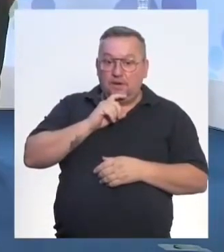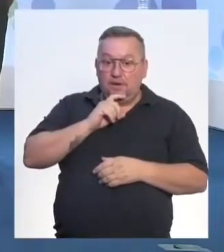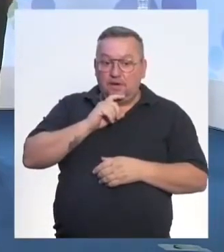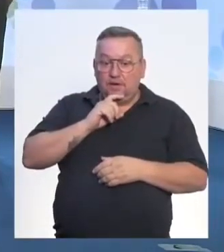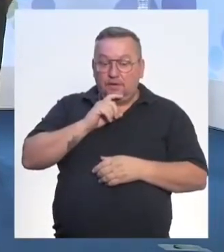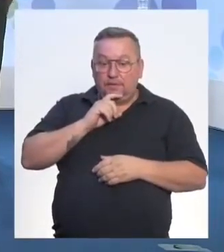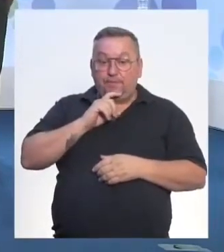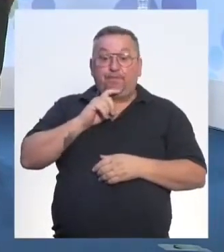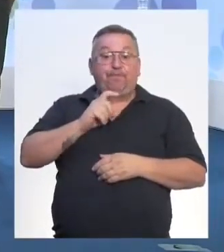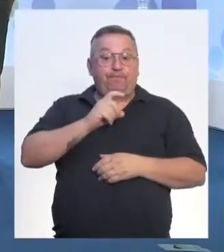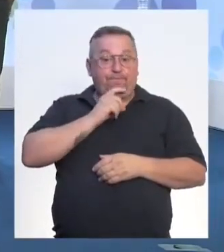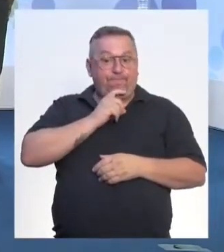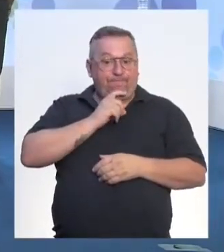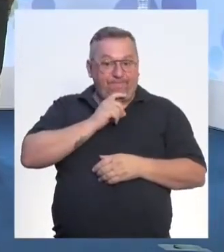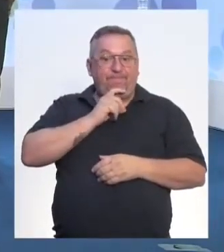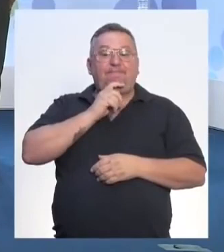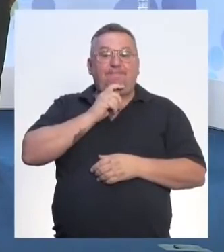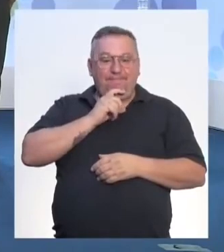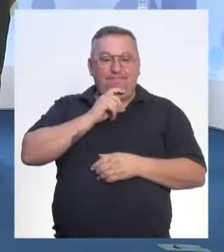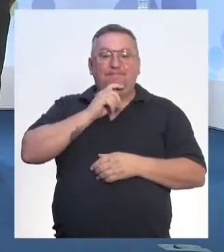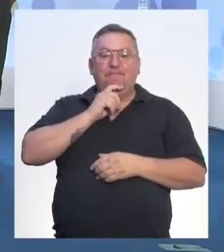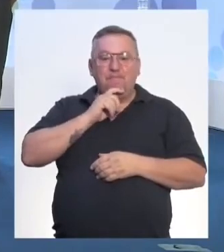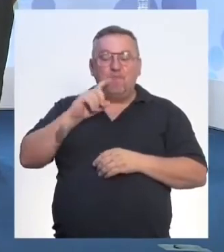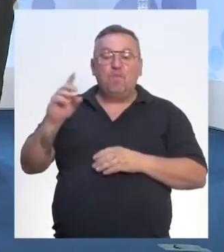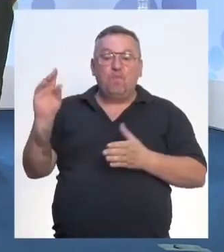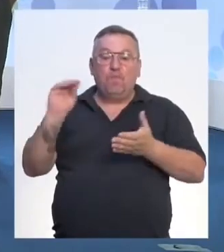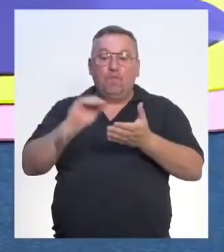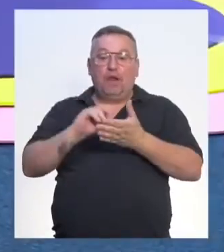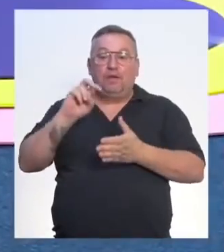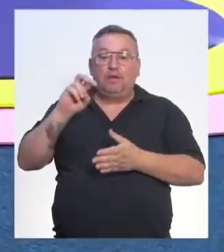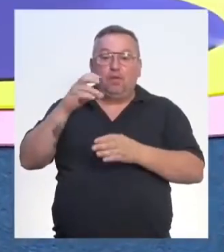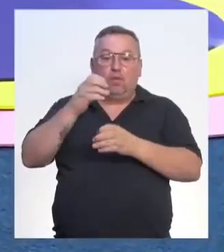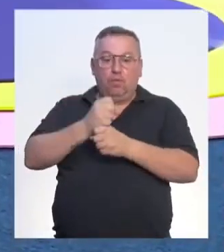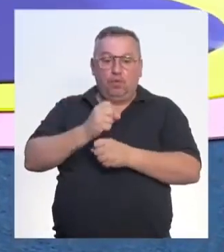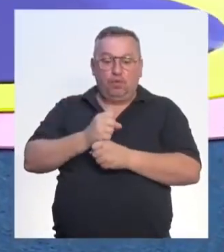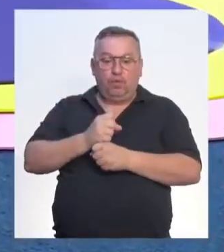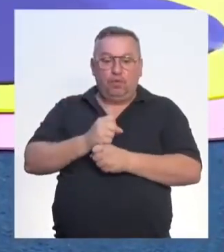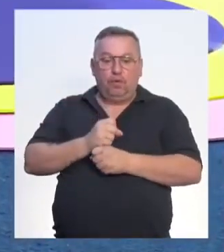é em verde. Então, eu marcaria 5